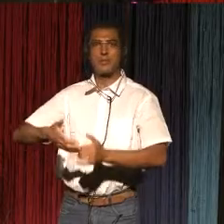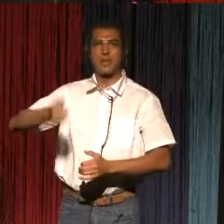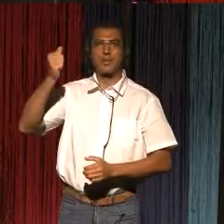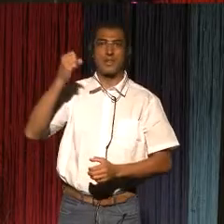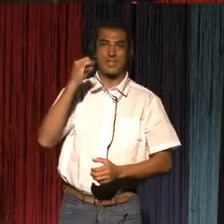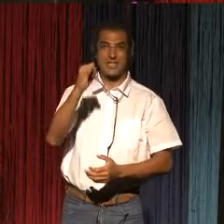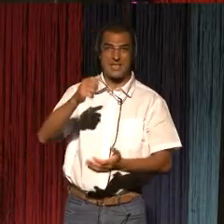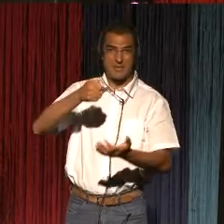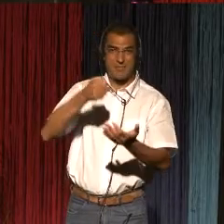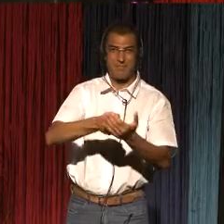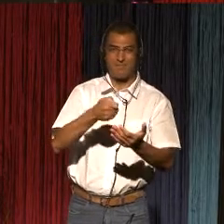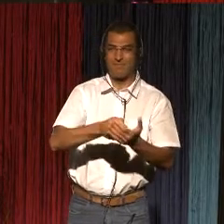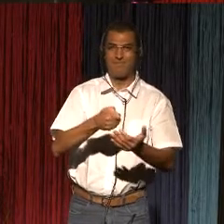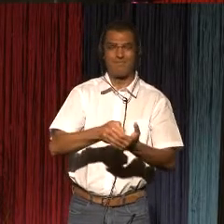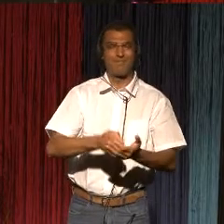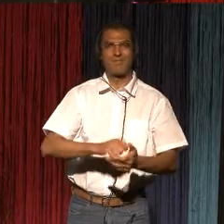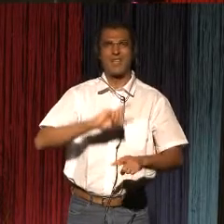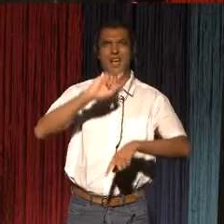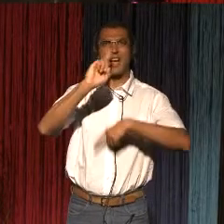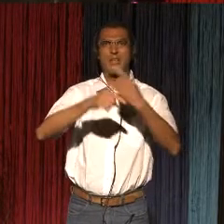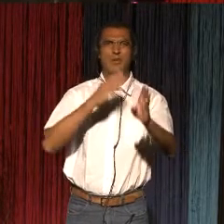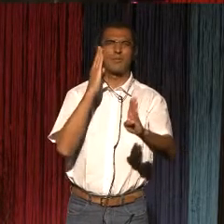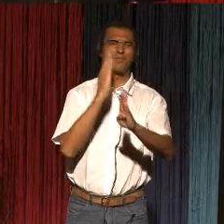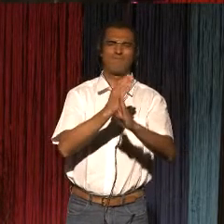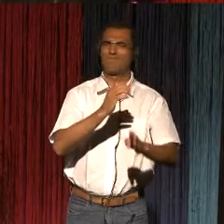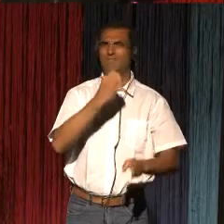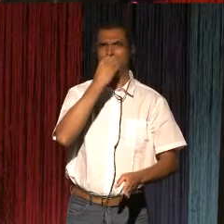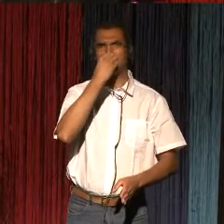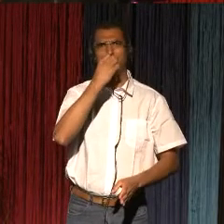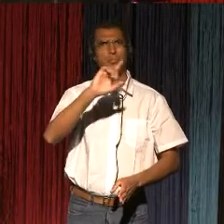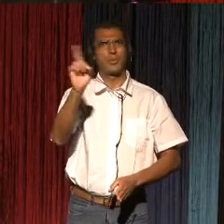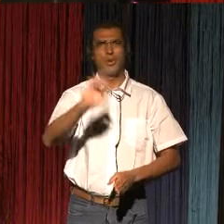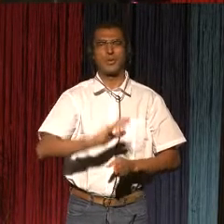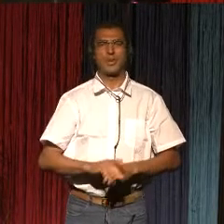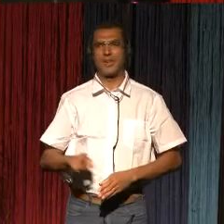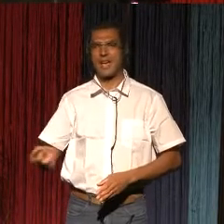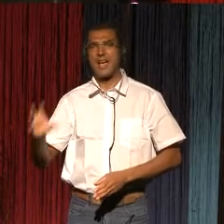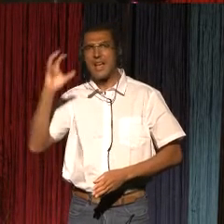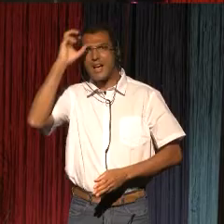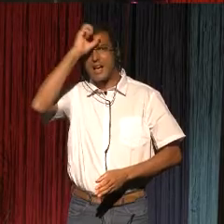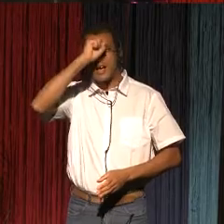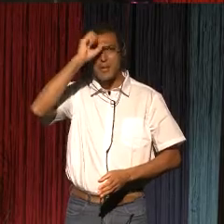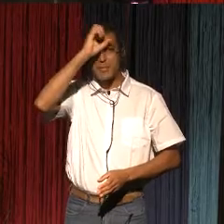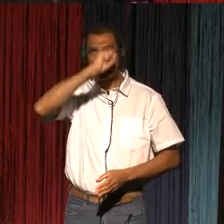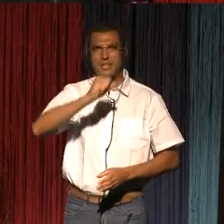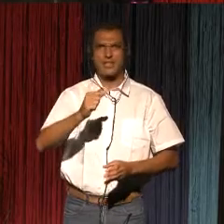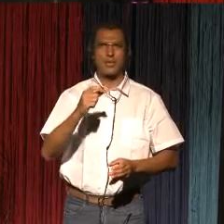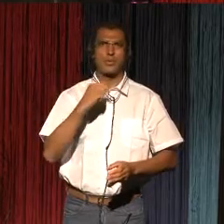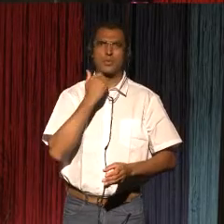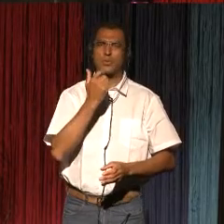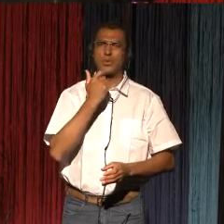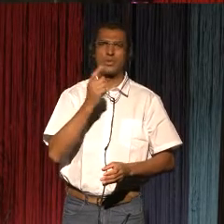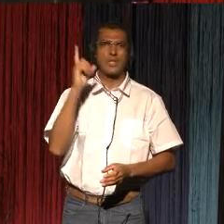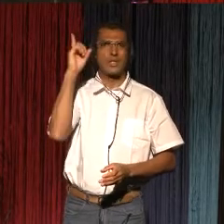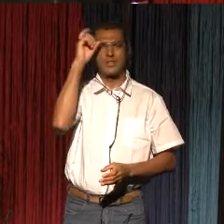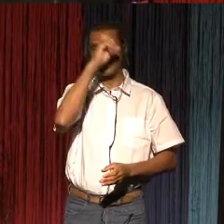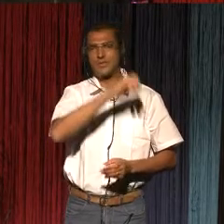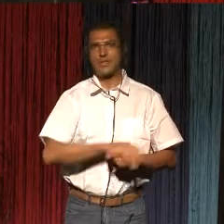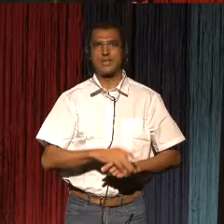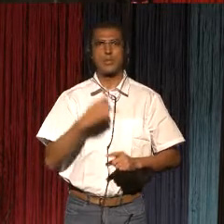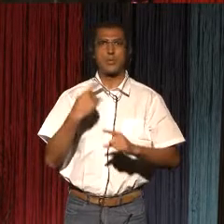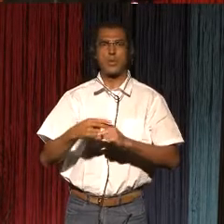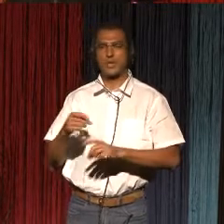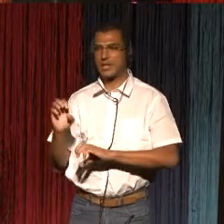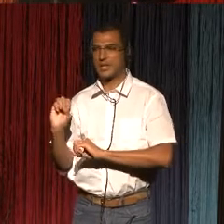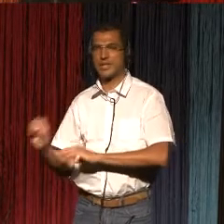as pretendidas. As crianças, que elas vão ter, então, menos problema de estar à vontade